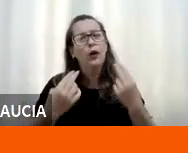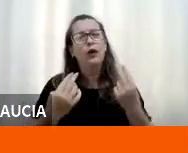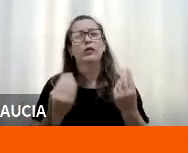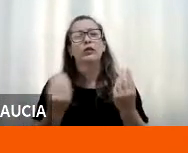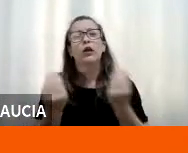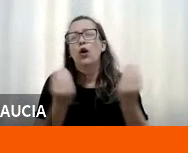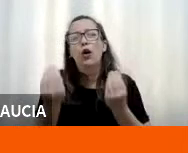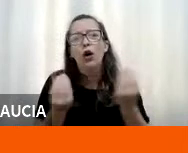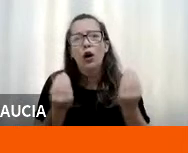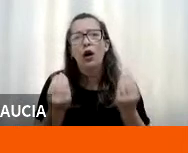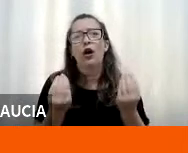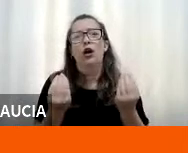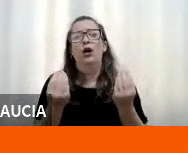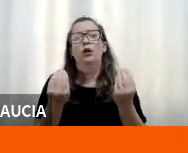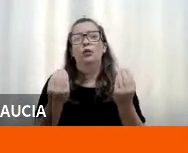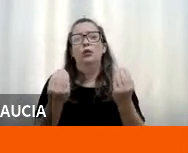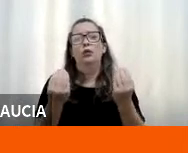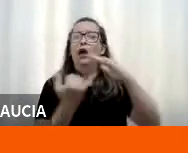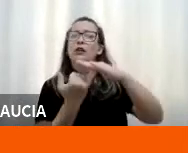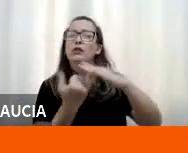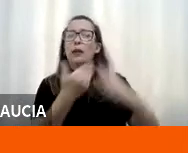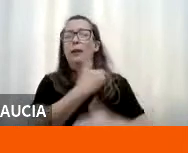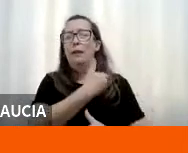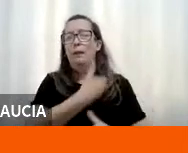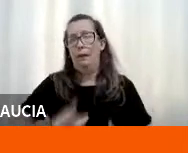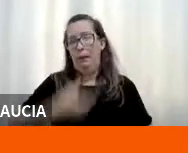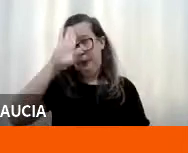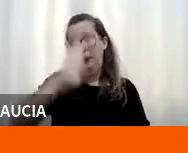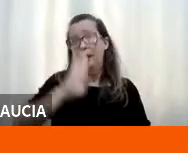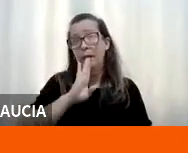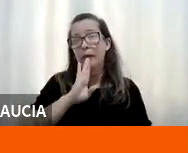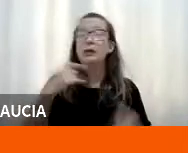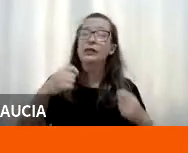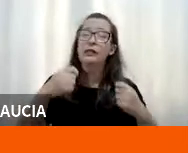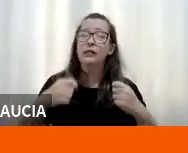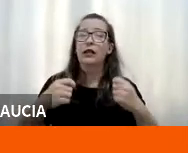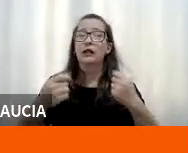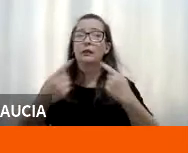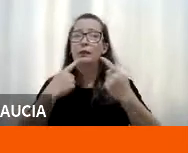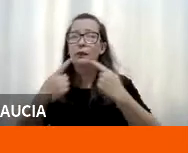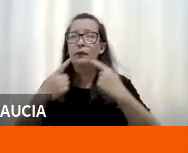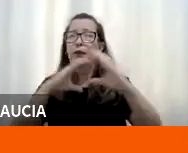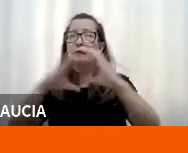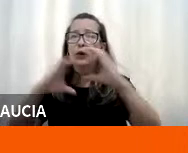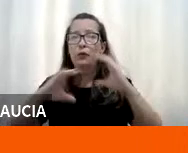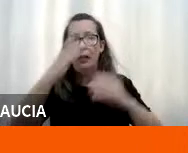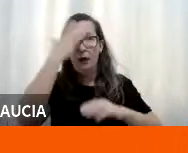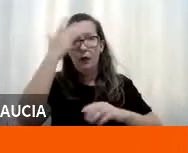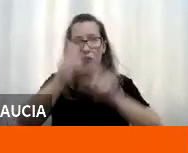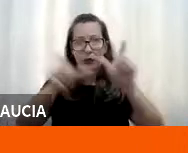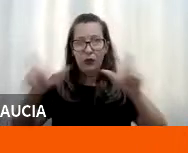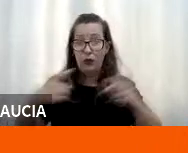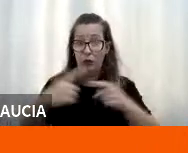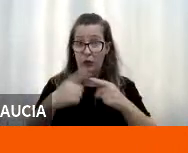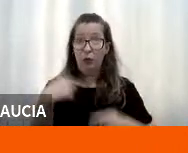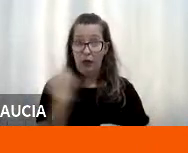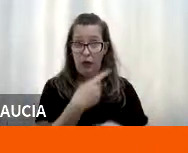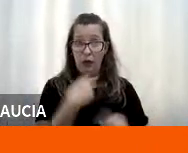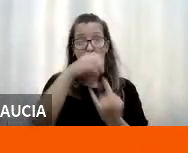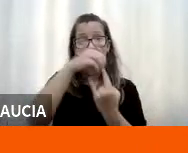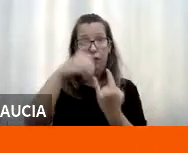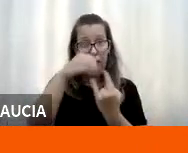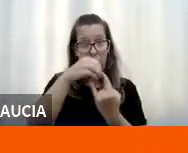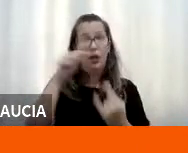públicas deveriam se comunicar com os seus interlocutores. Para nós, da Fiocruz, esse